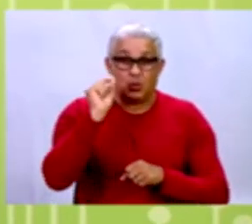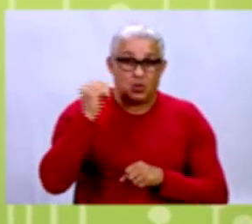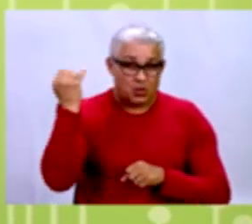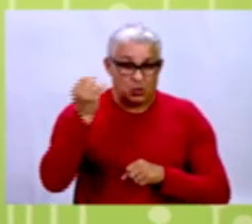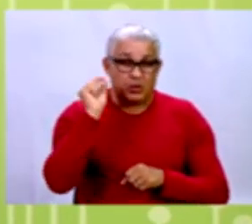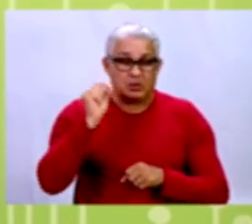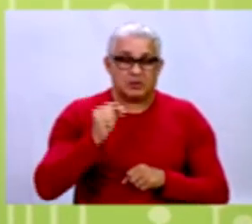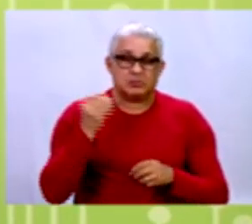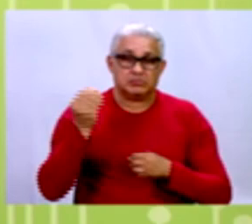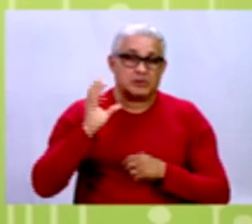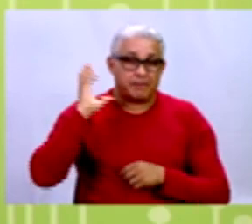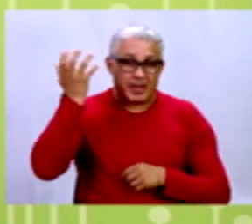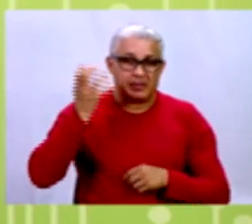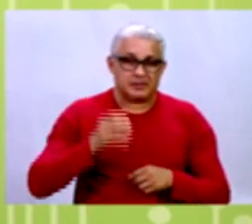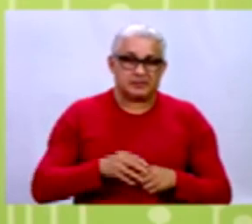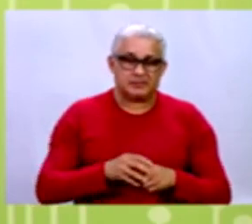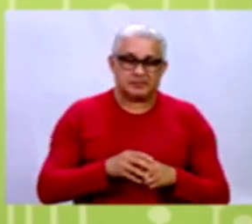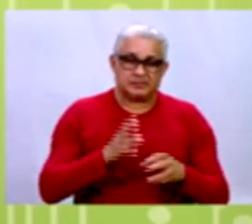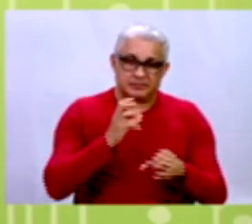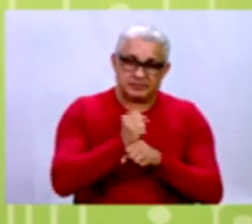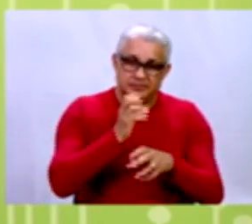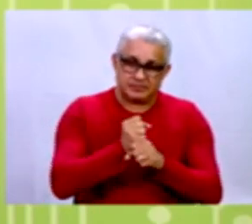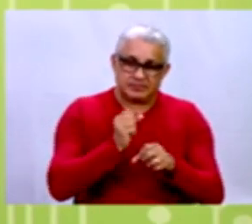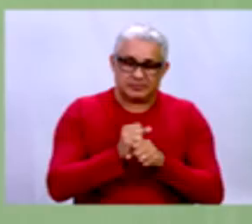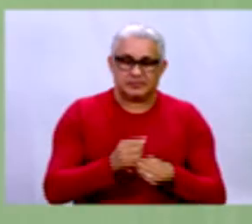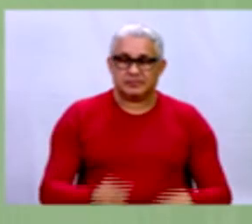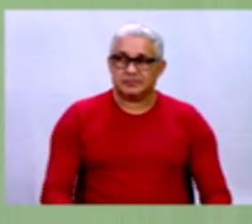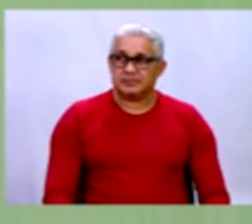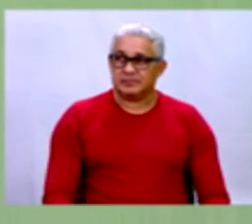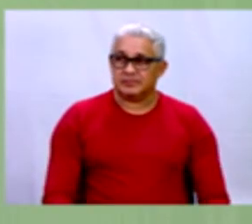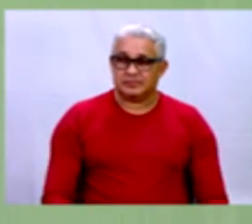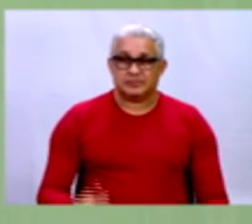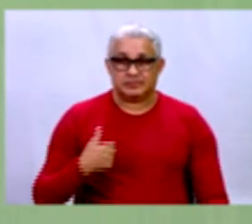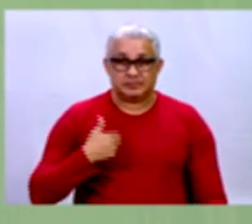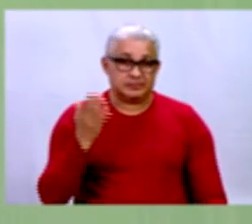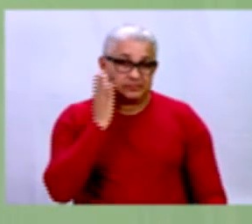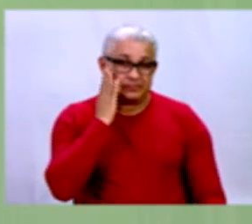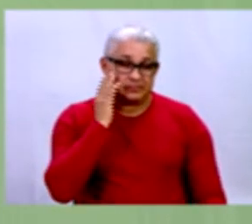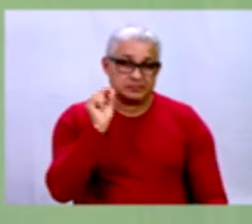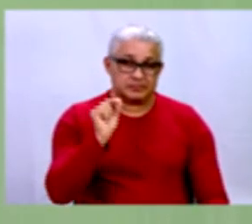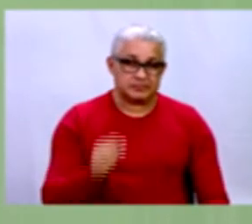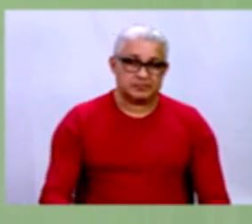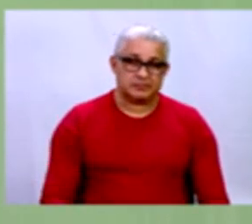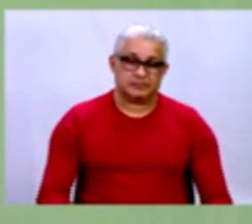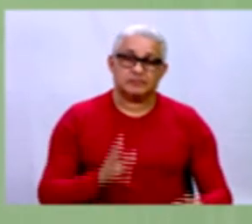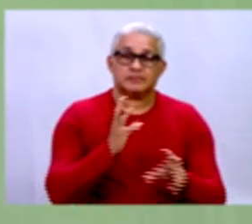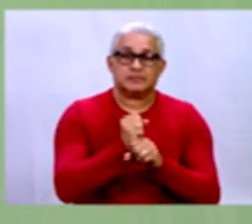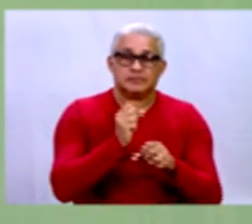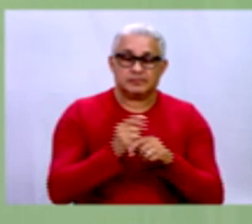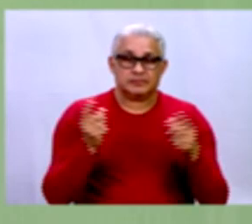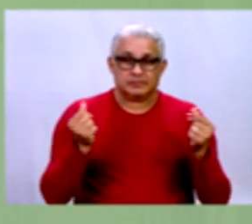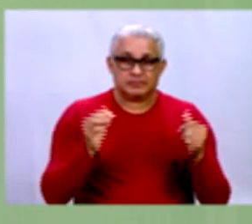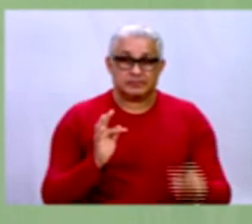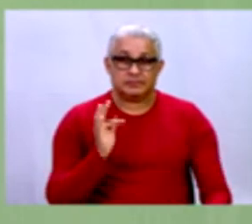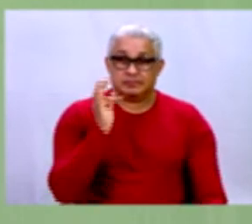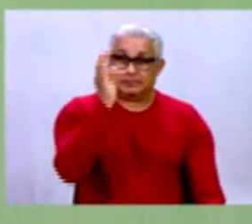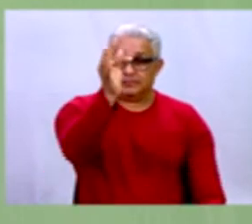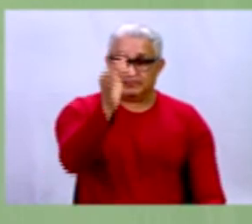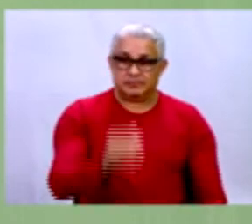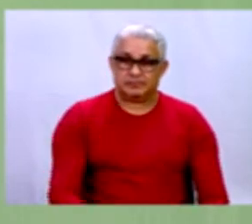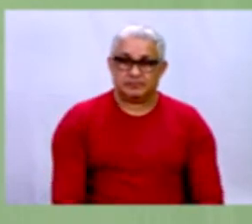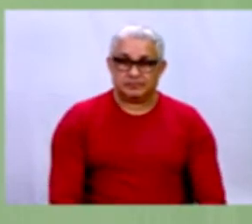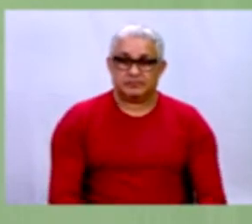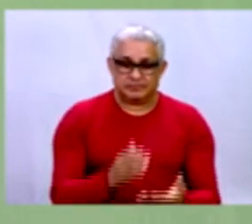resolve com as fórmulas também, tá? Agora eu quero saber o seguinte, o cálculo do valor futuro